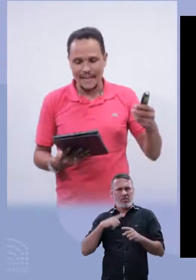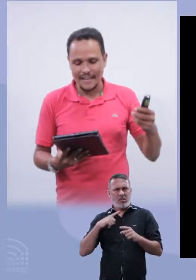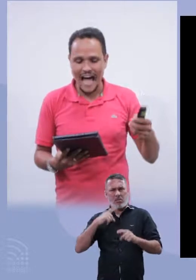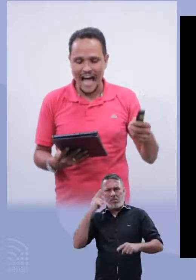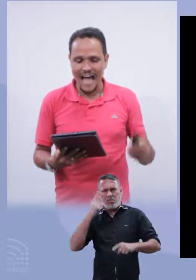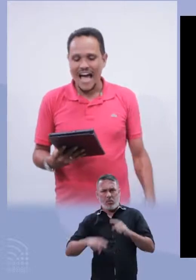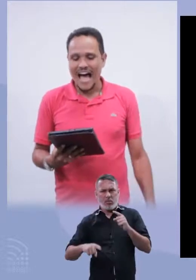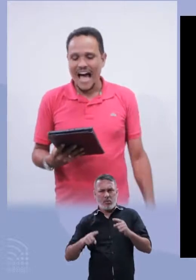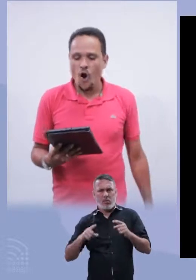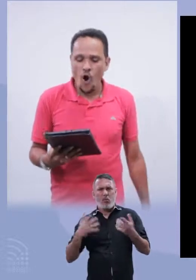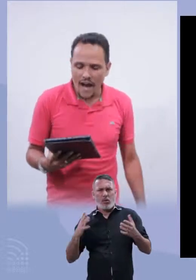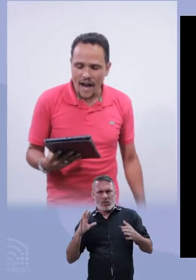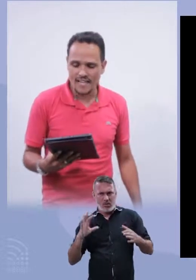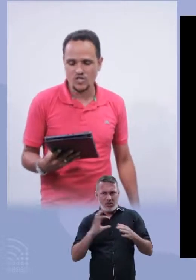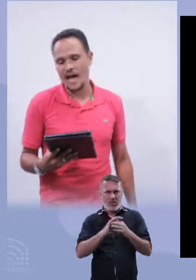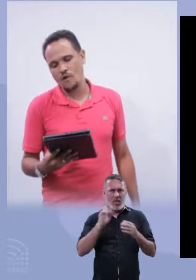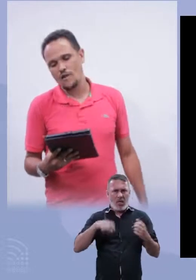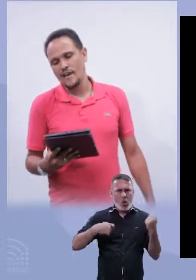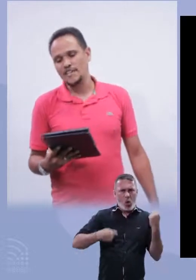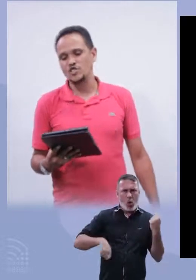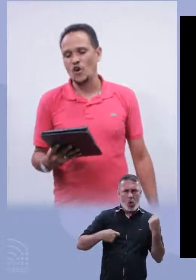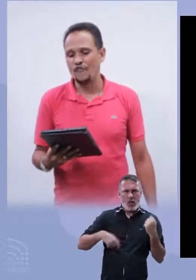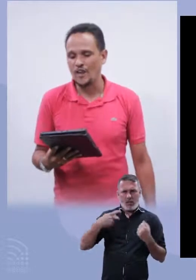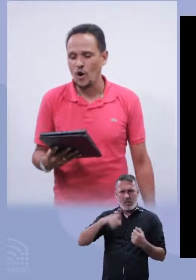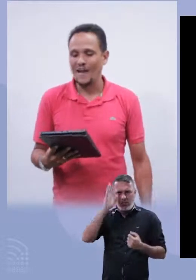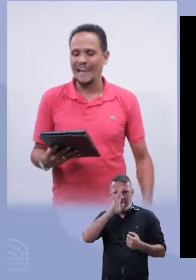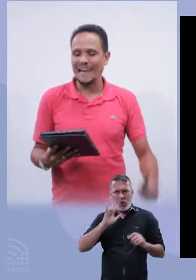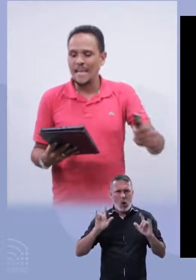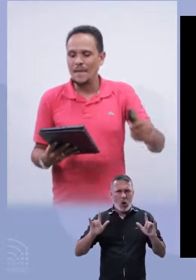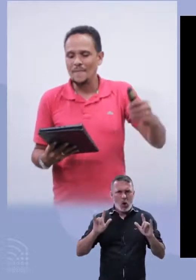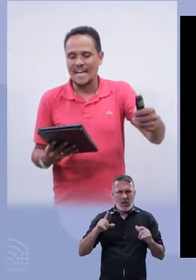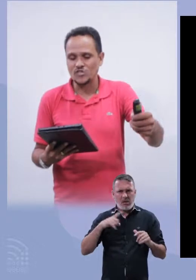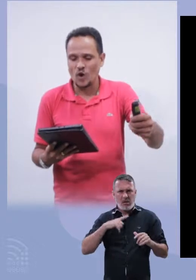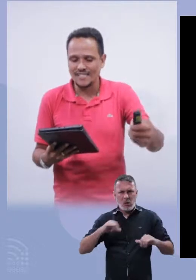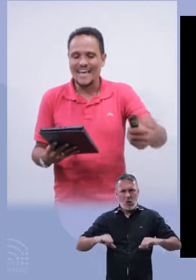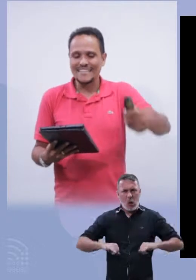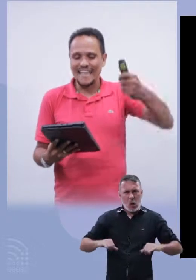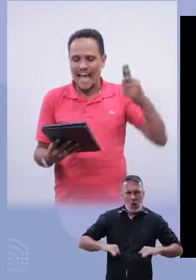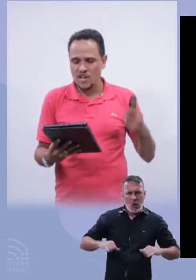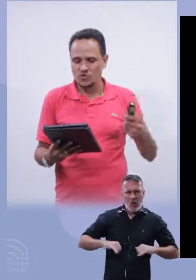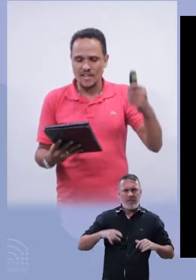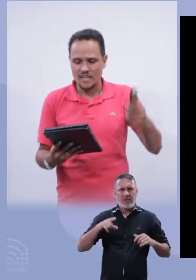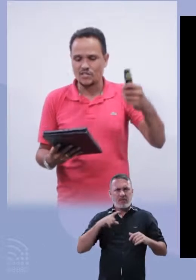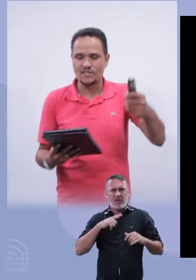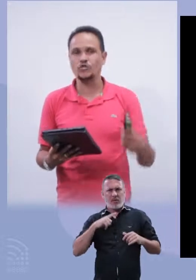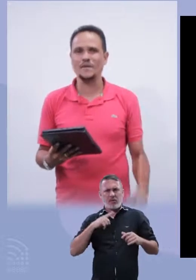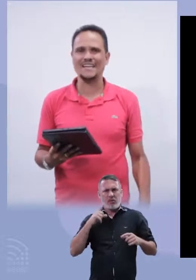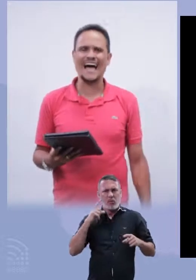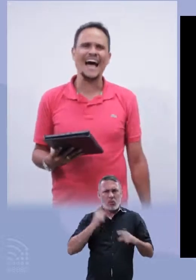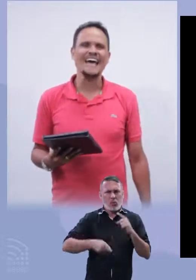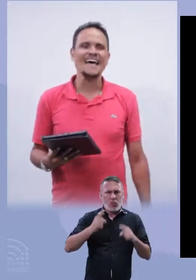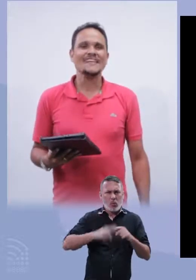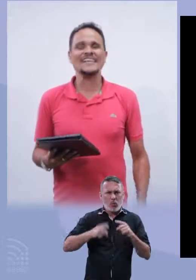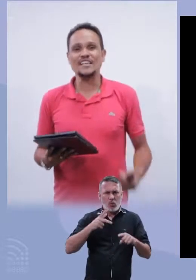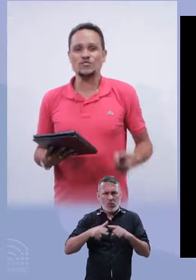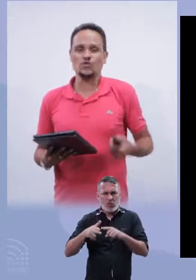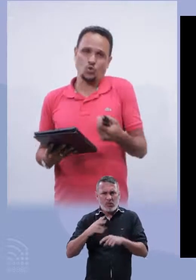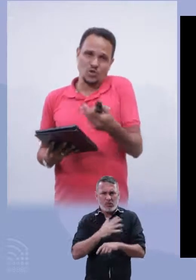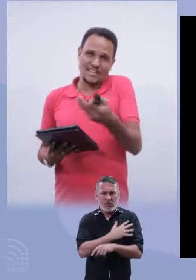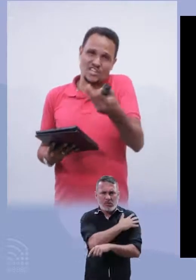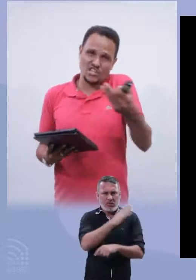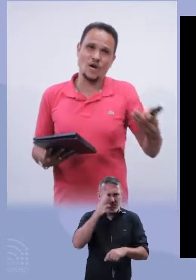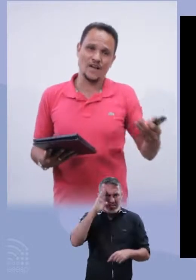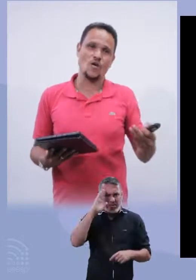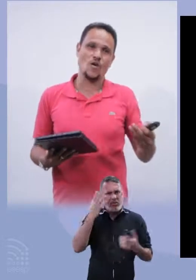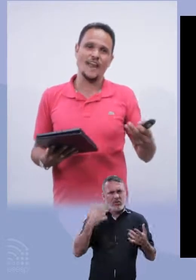associada? Letra A. Ao rock nacional, que sofreu limitações desde o início da ditadura militar? Será que isso